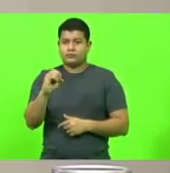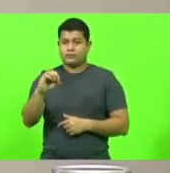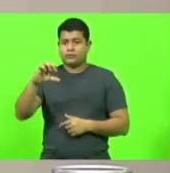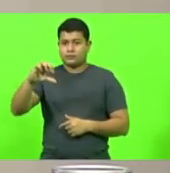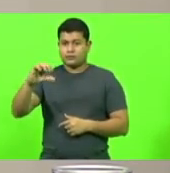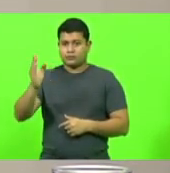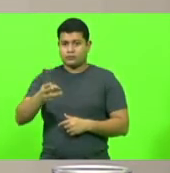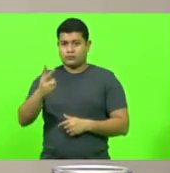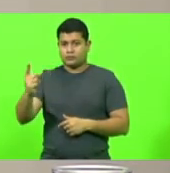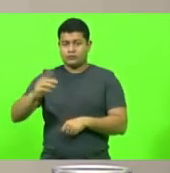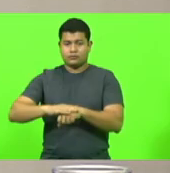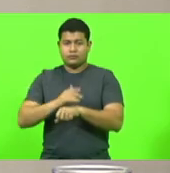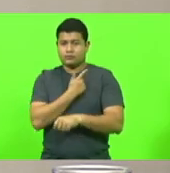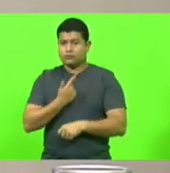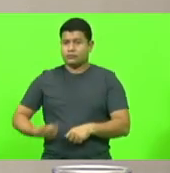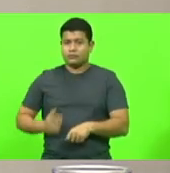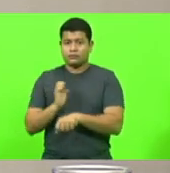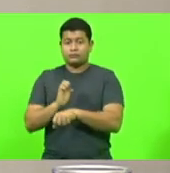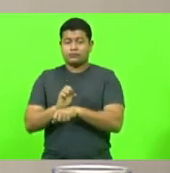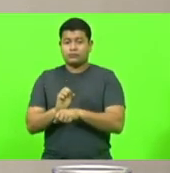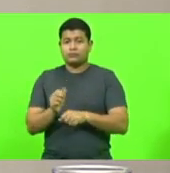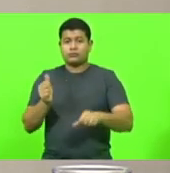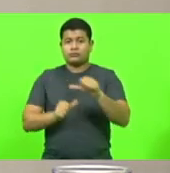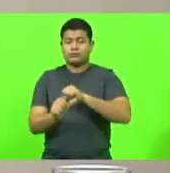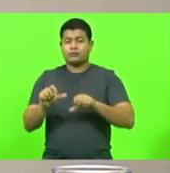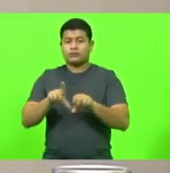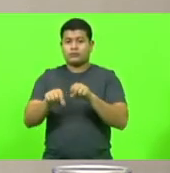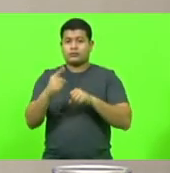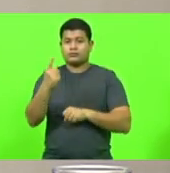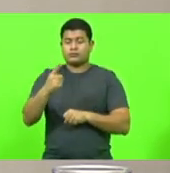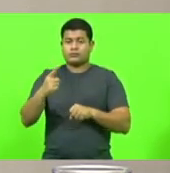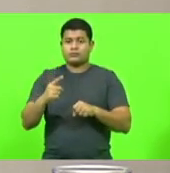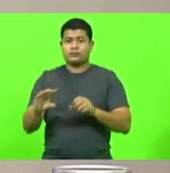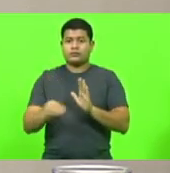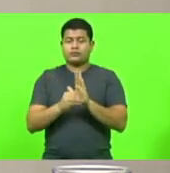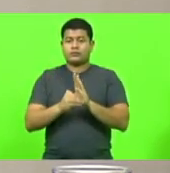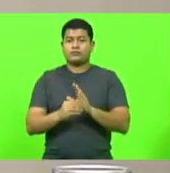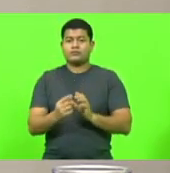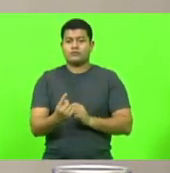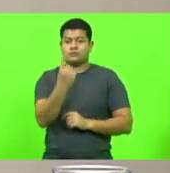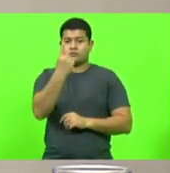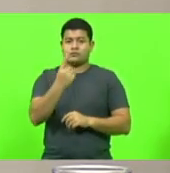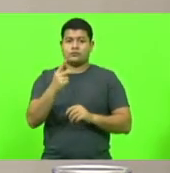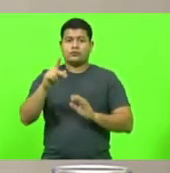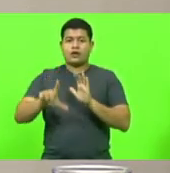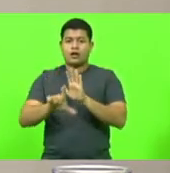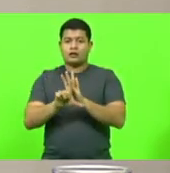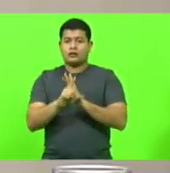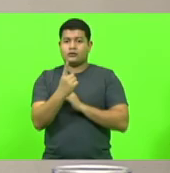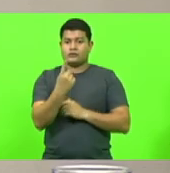387.0/2021, autor Governo do Estado, altera o artigo 1º e o anexo único da Lei número